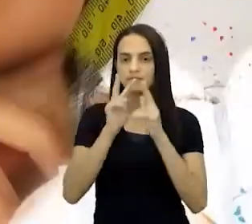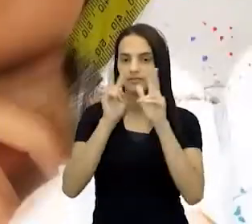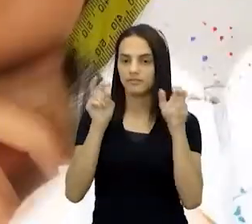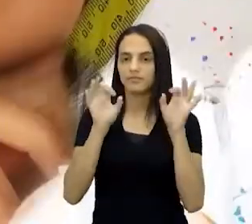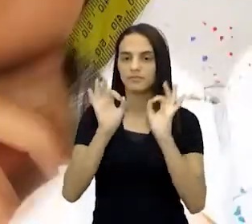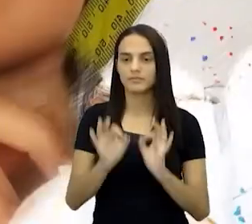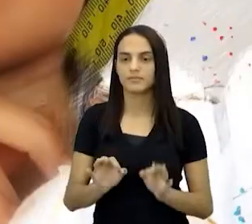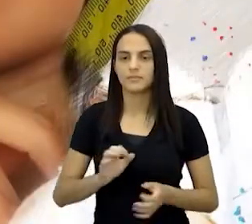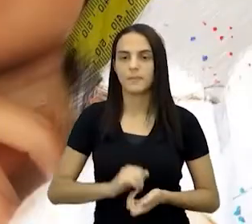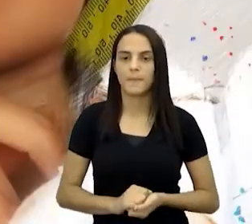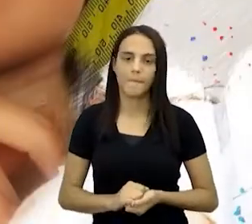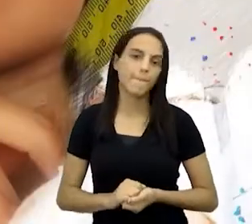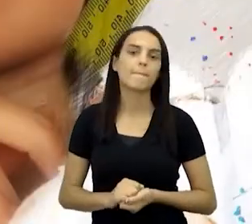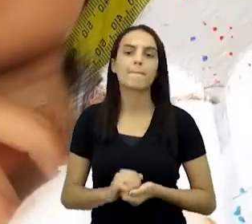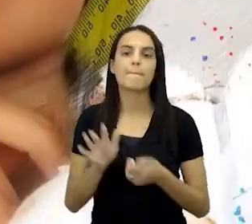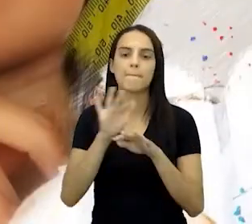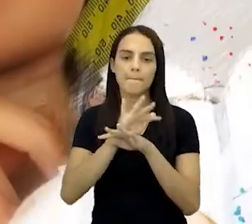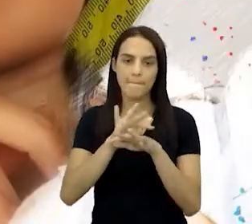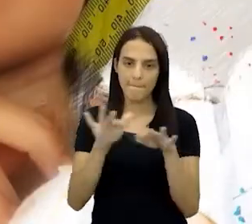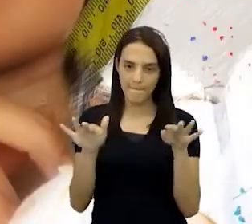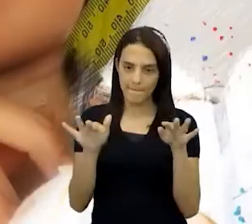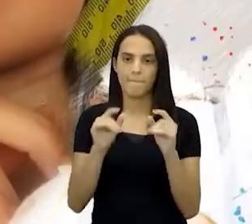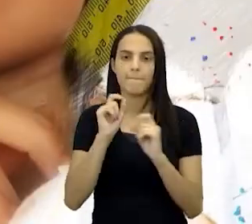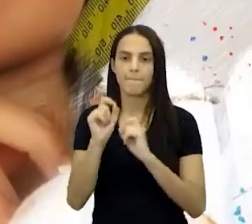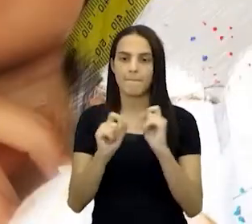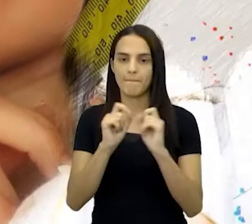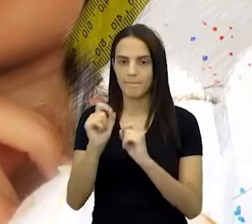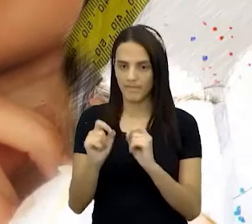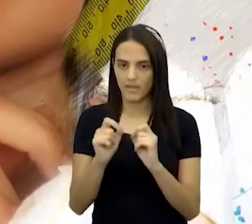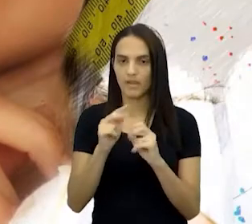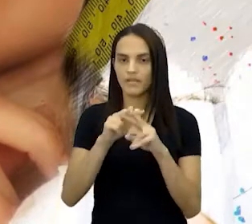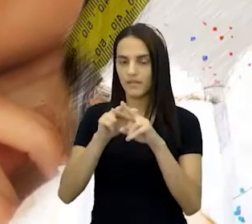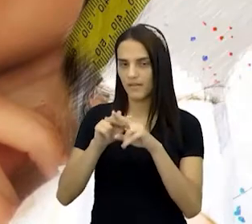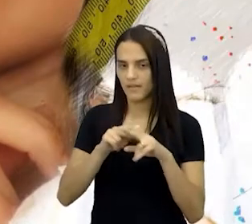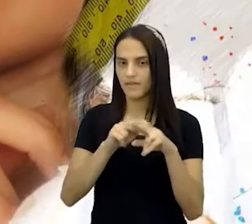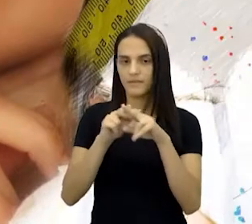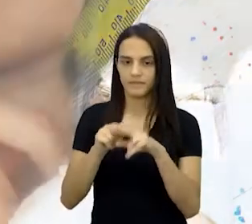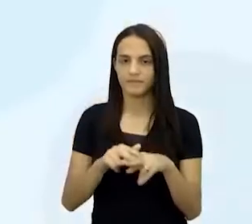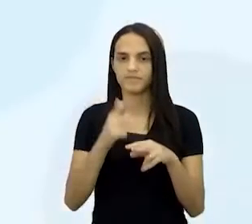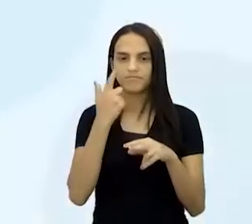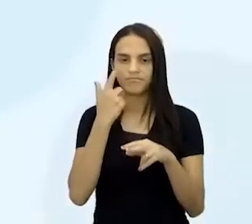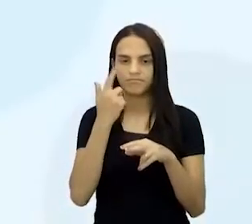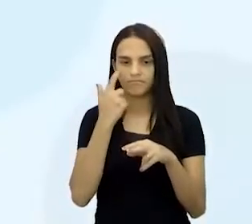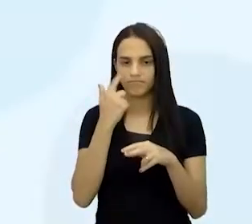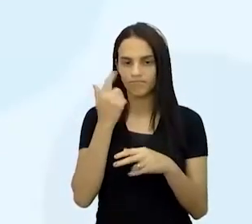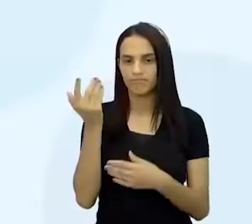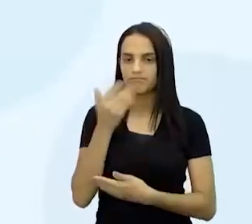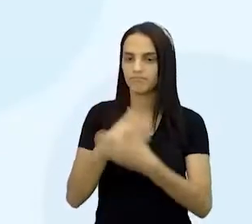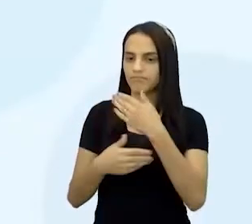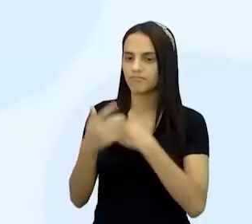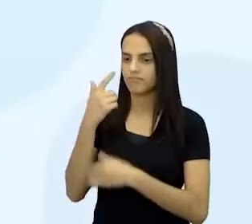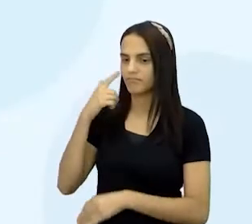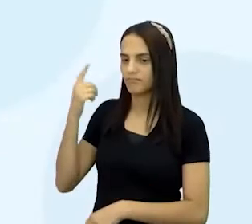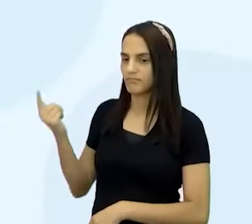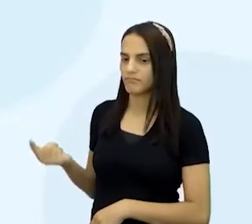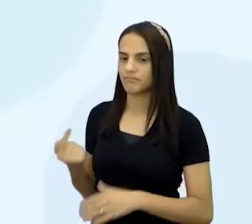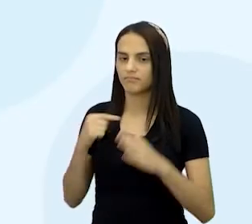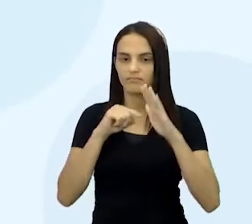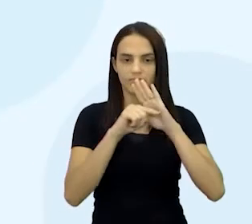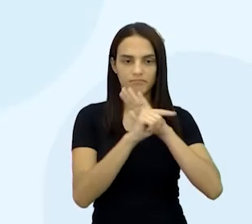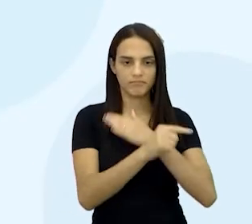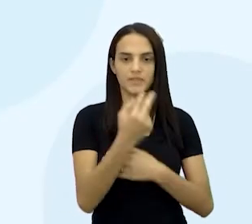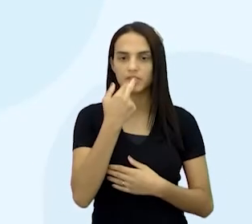Muito bem, então só fazendo aquela recapitulação aí, olha só na tela para vocês, o nosso aprofundamento, ele é